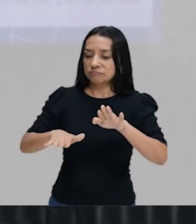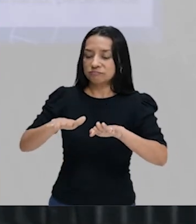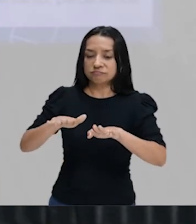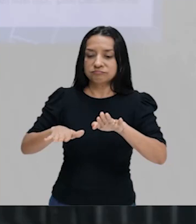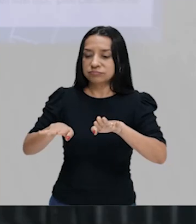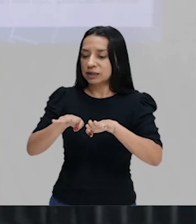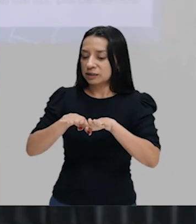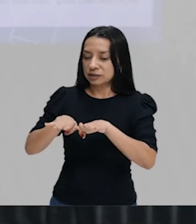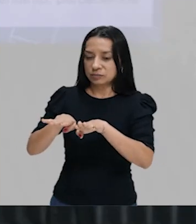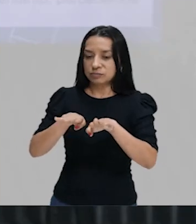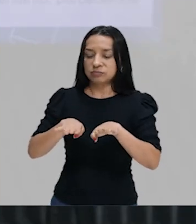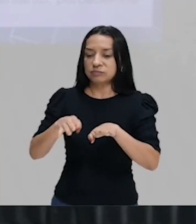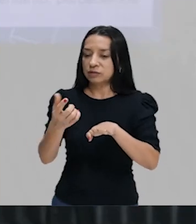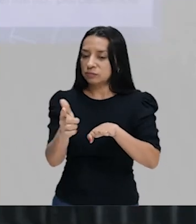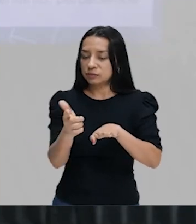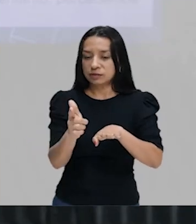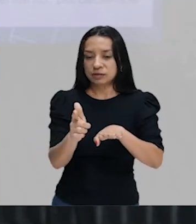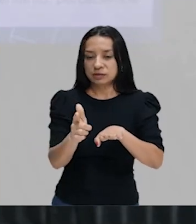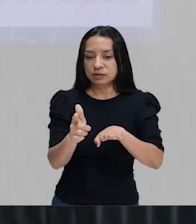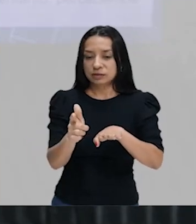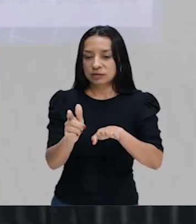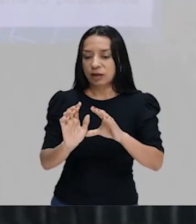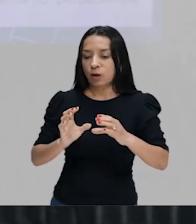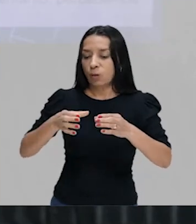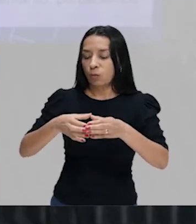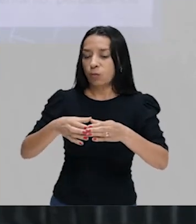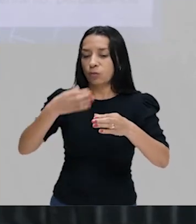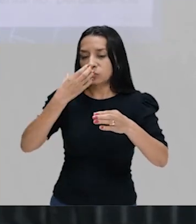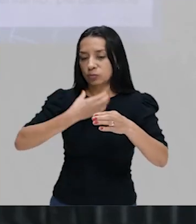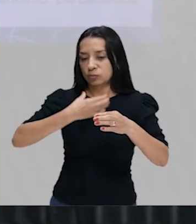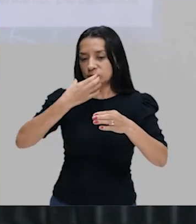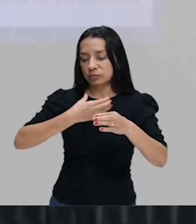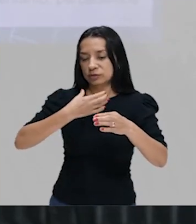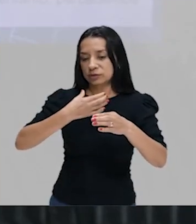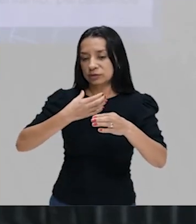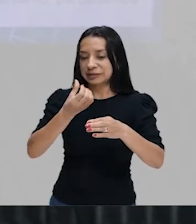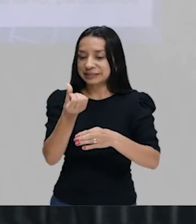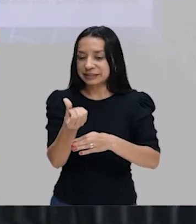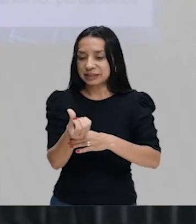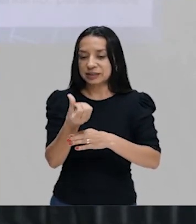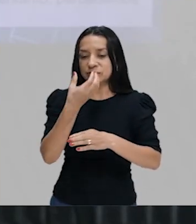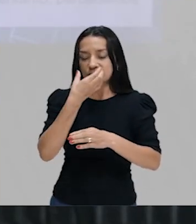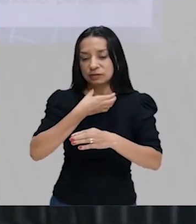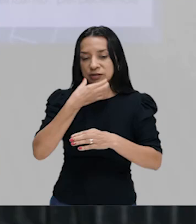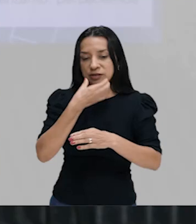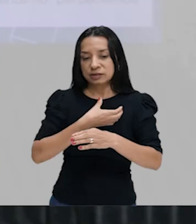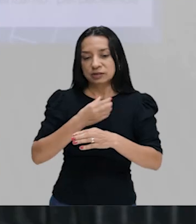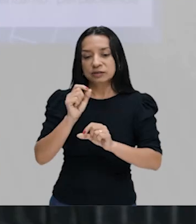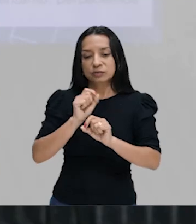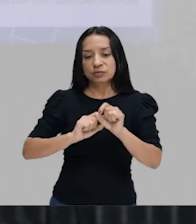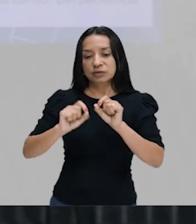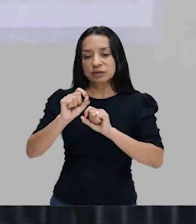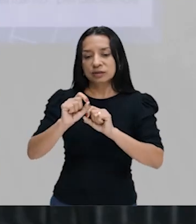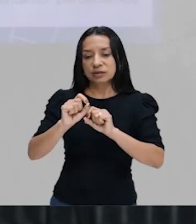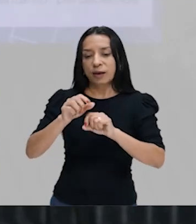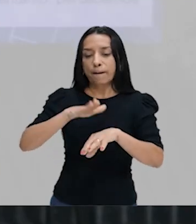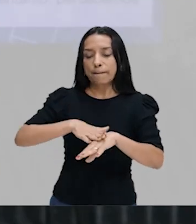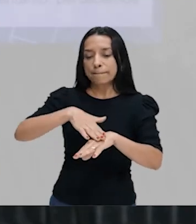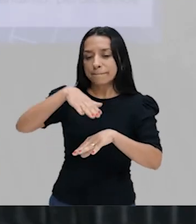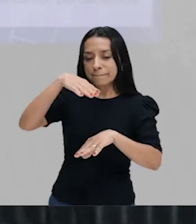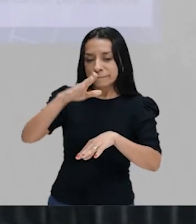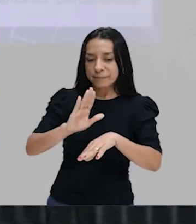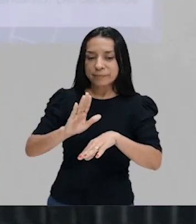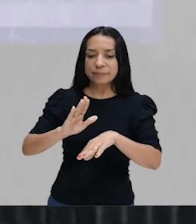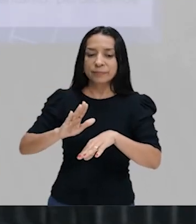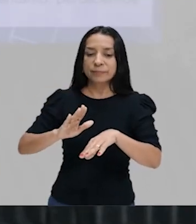na balança, ou seja, esse conjunto de maçãs, essas 6 maçãs aqui, elas são mais pesadas do que 5